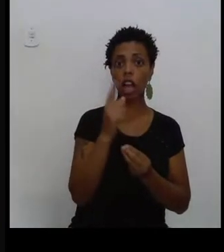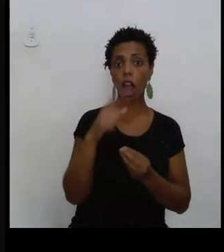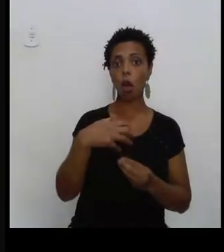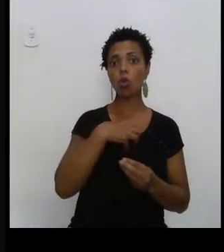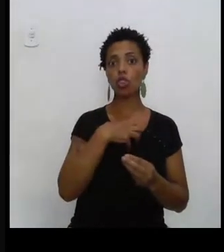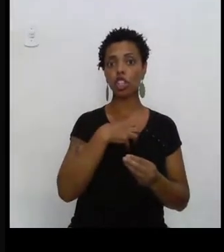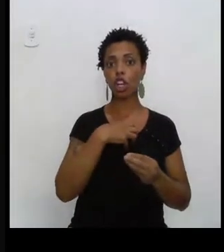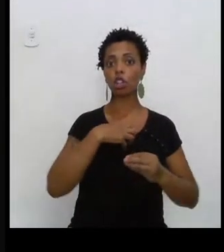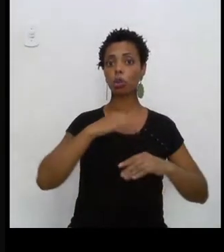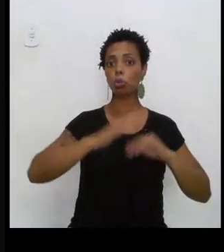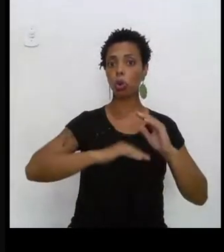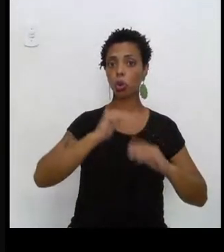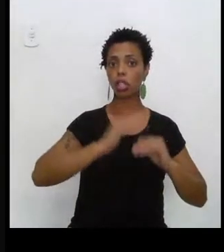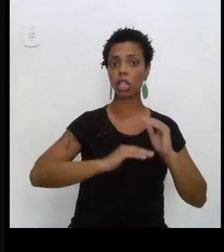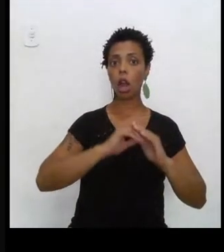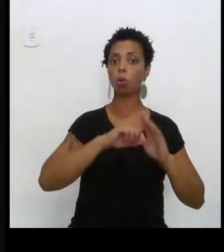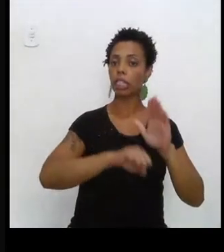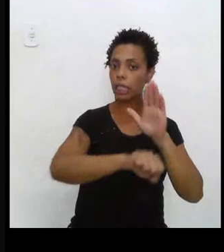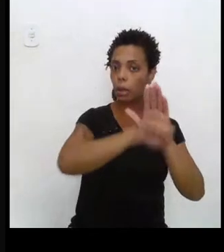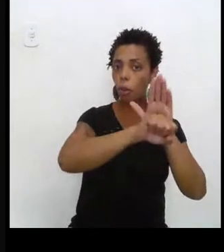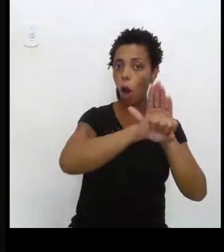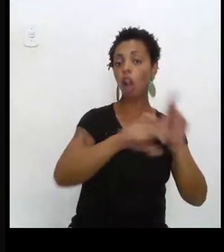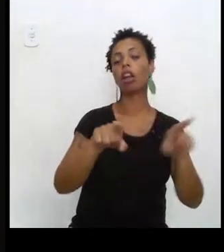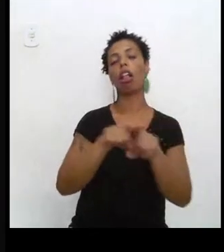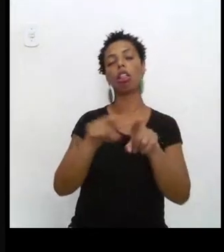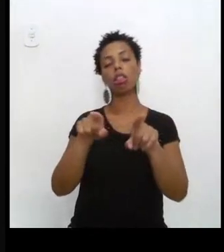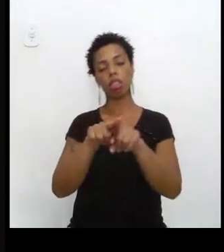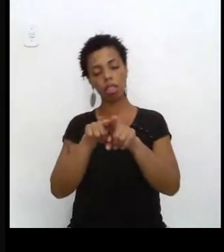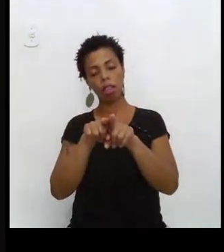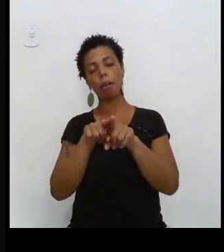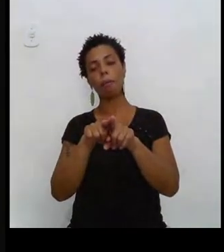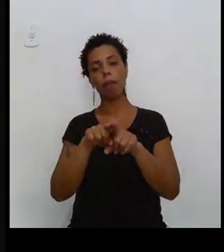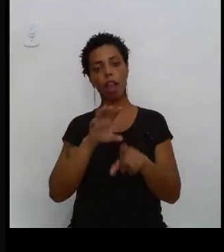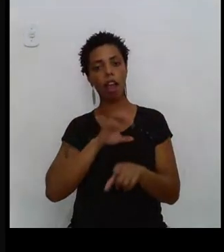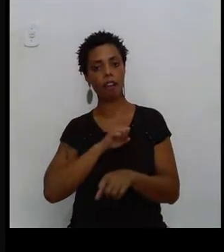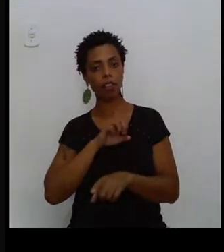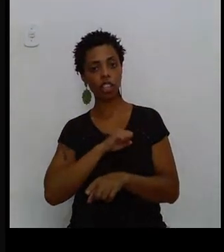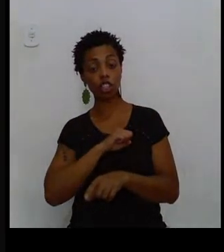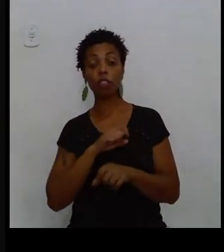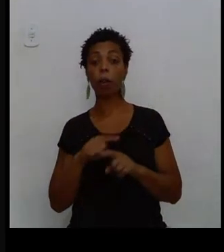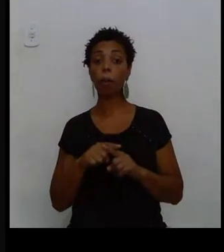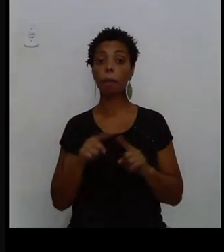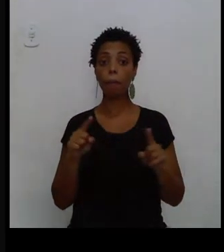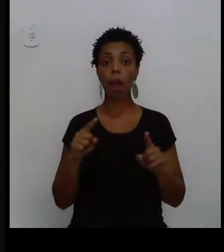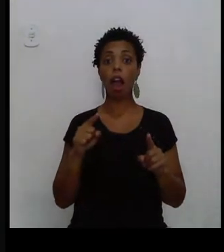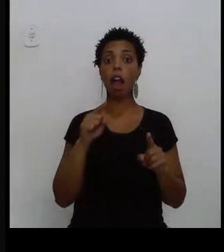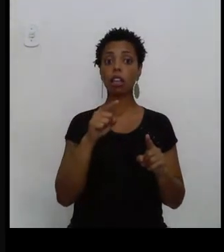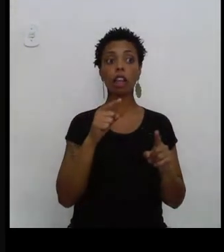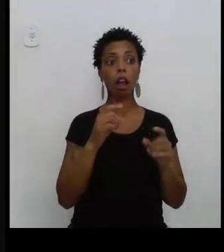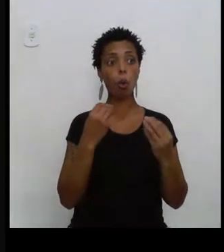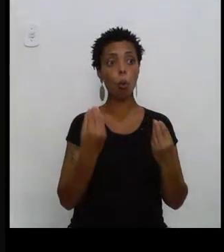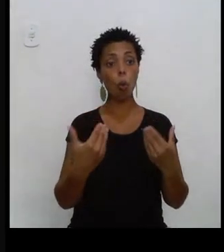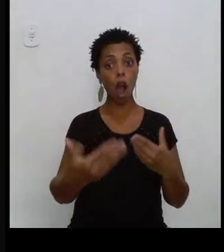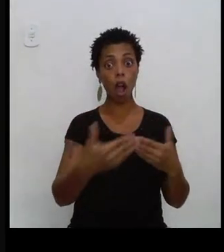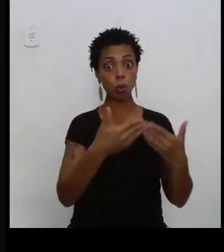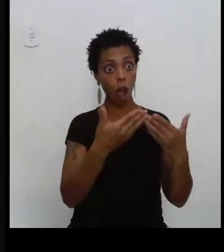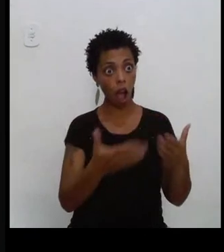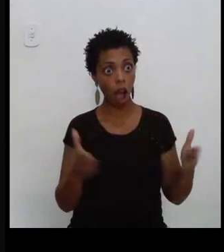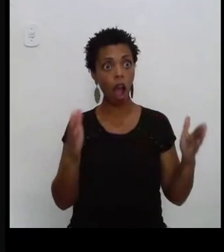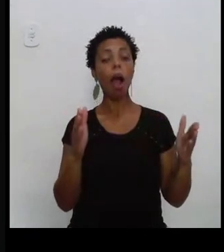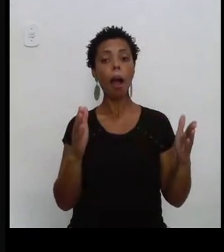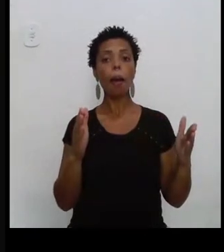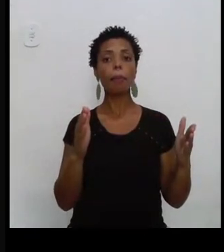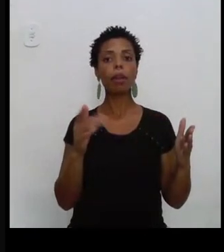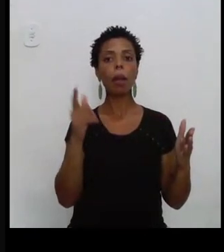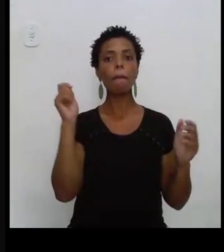como é fácil não adicionei abrem espaços de incidência EA estrutura de e sobre a seu